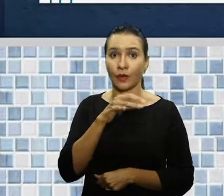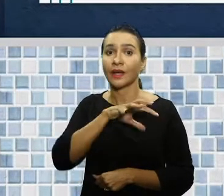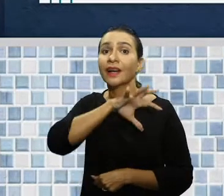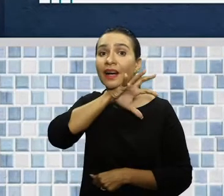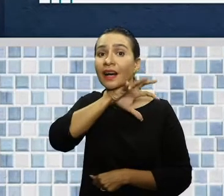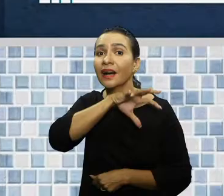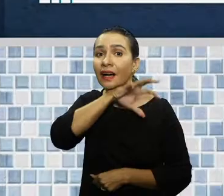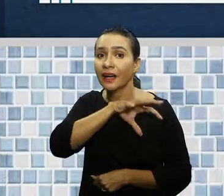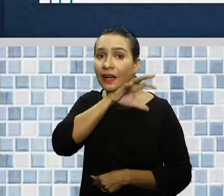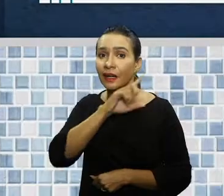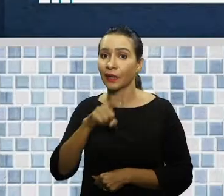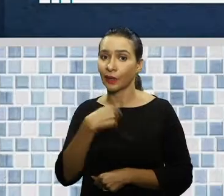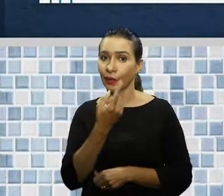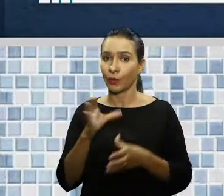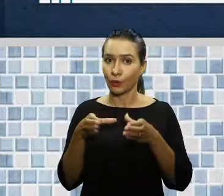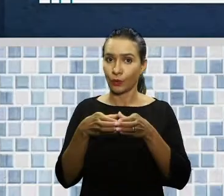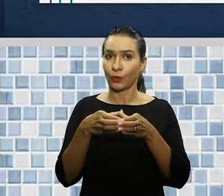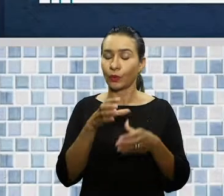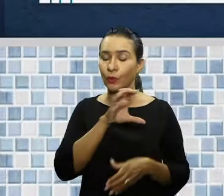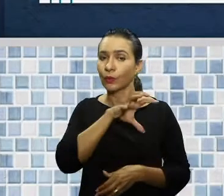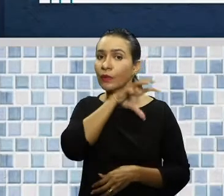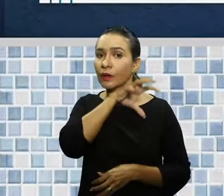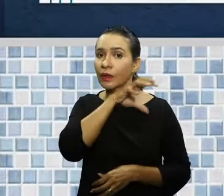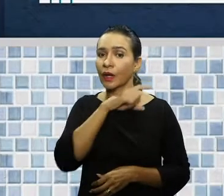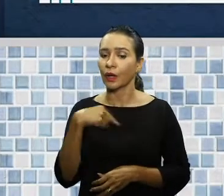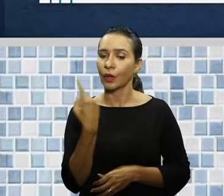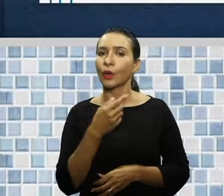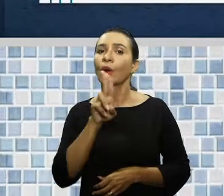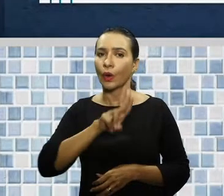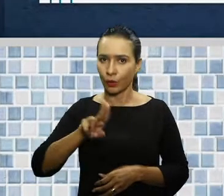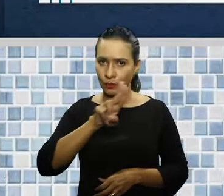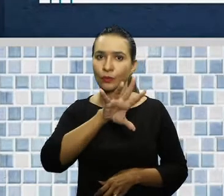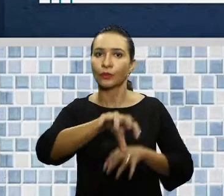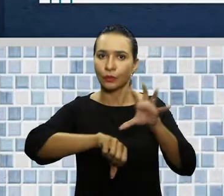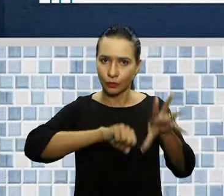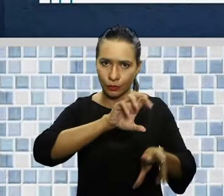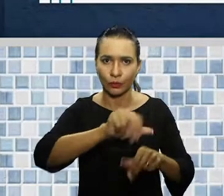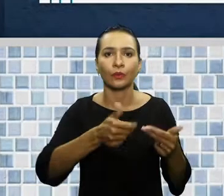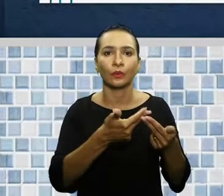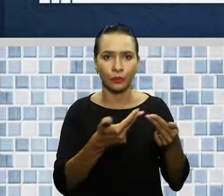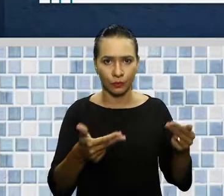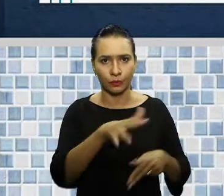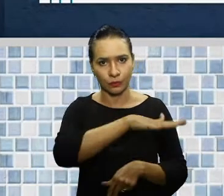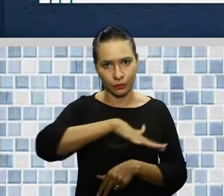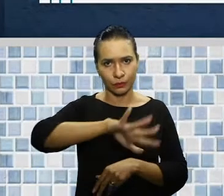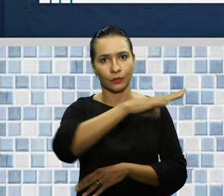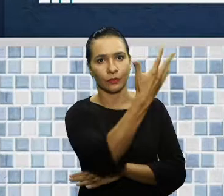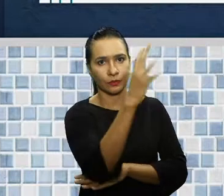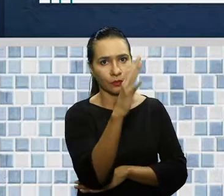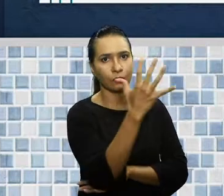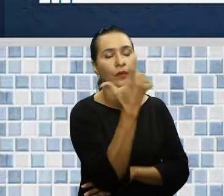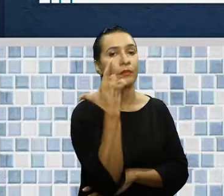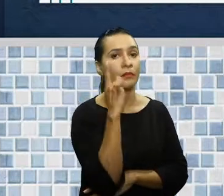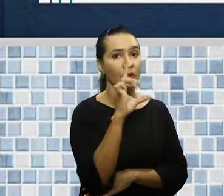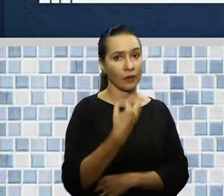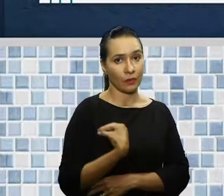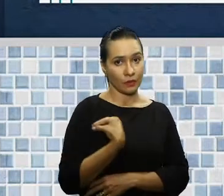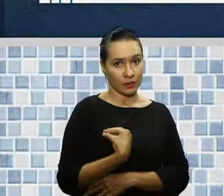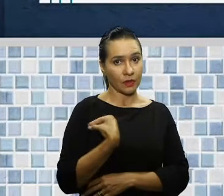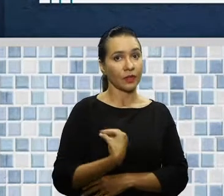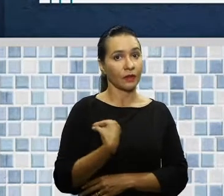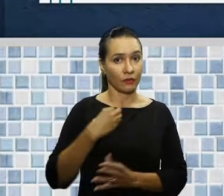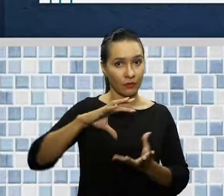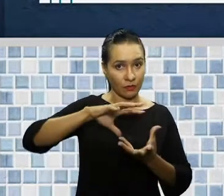animais, nós utilizamos os recursos do ambiente para que a nossa permanência na